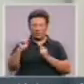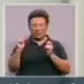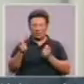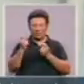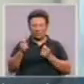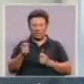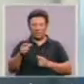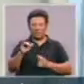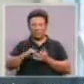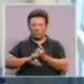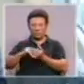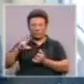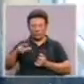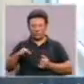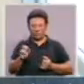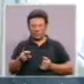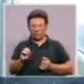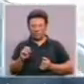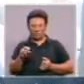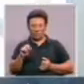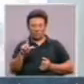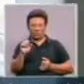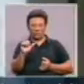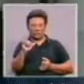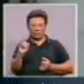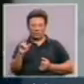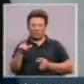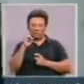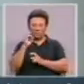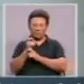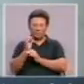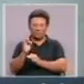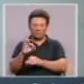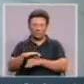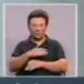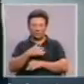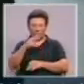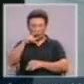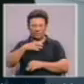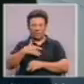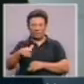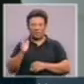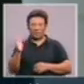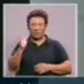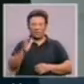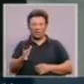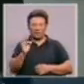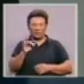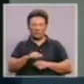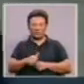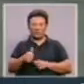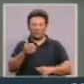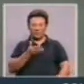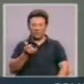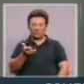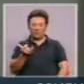sociedade é preciso de teologia para a prevenção das doenças respiratórias vai passar por 14 capitais de Distrito